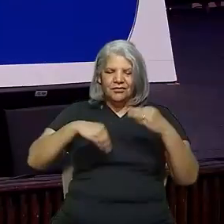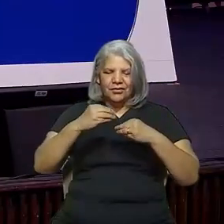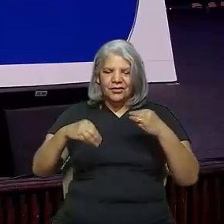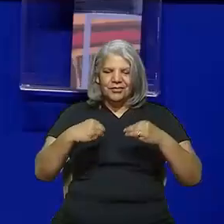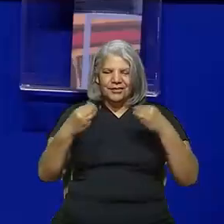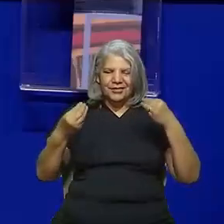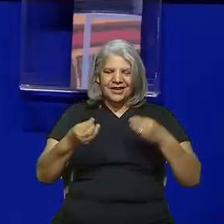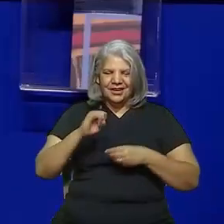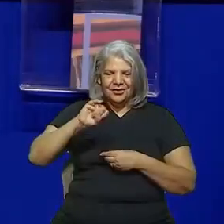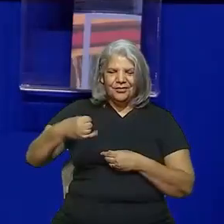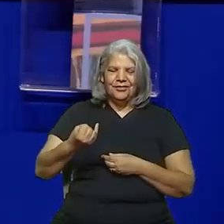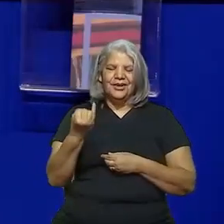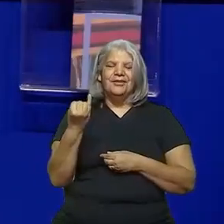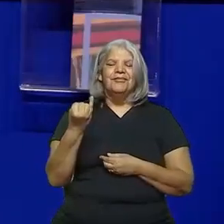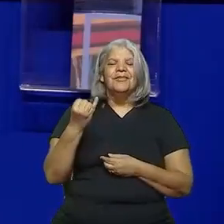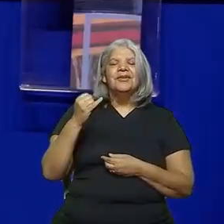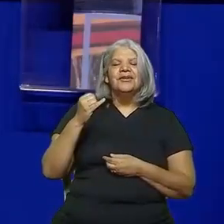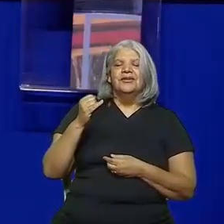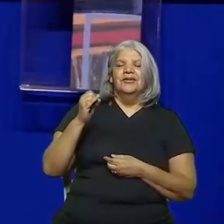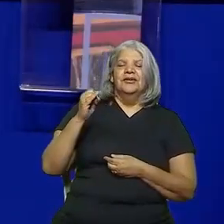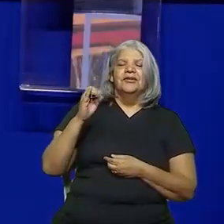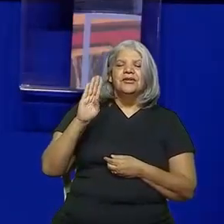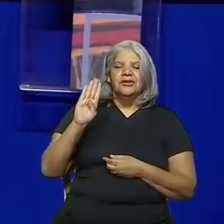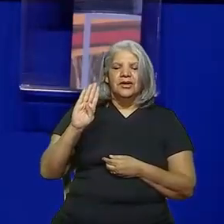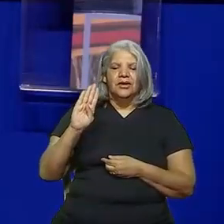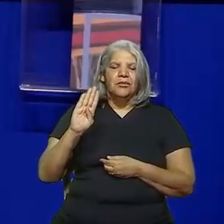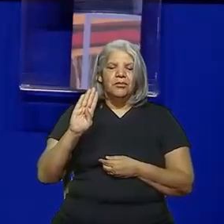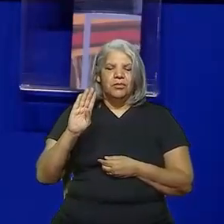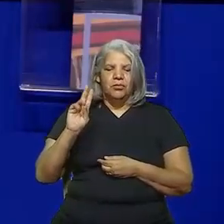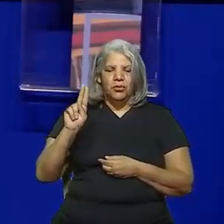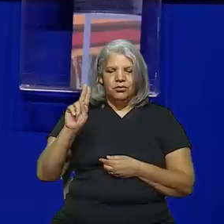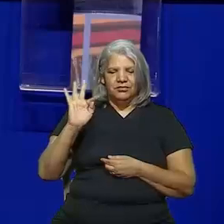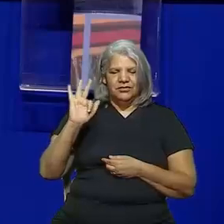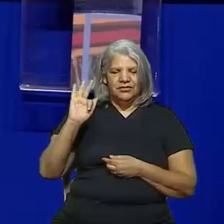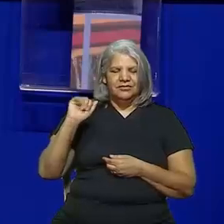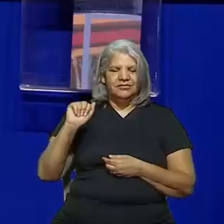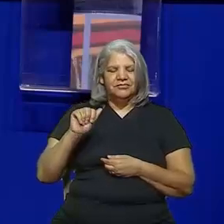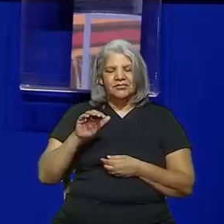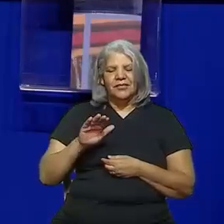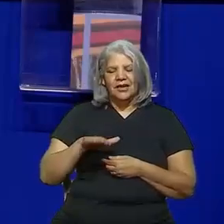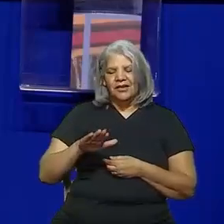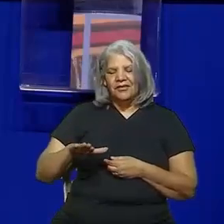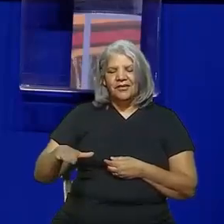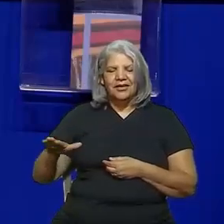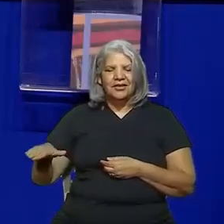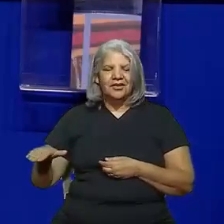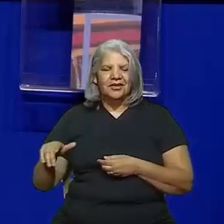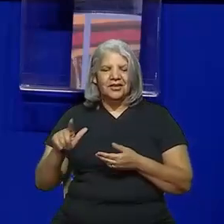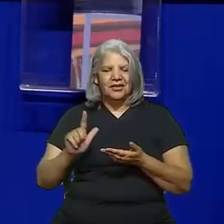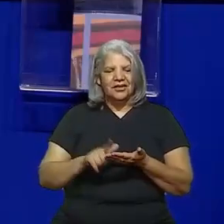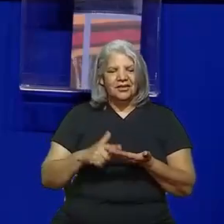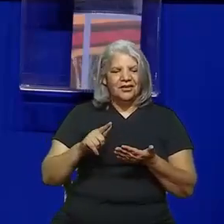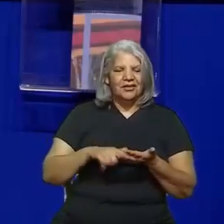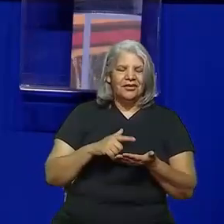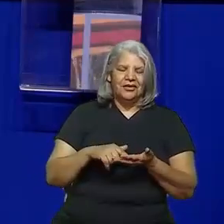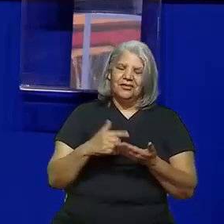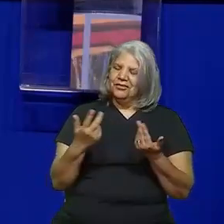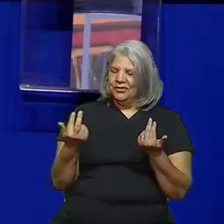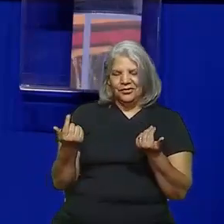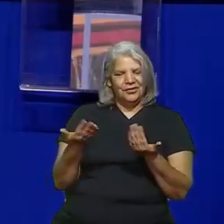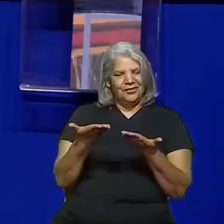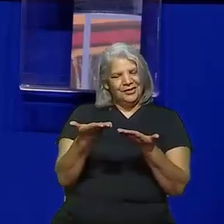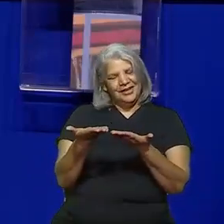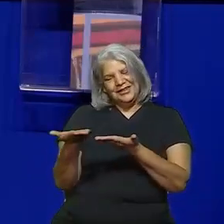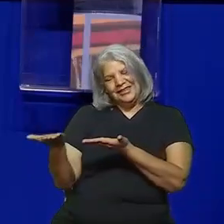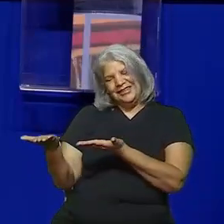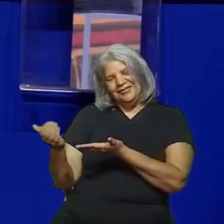É um dos meus livros favoritos. Ele é tido como infantil, mas eu não sou mestre como esta pessoa que está